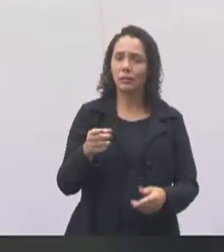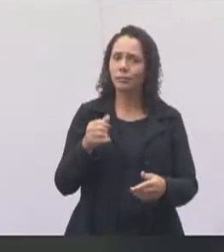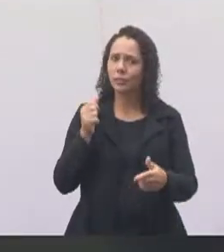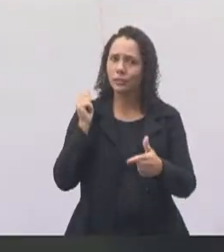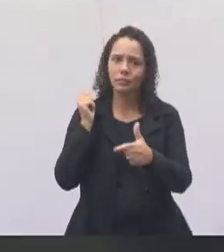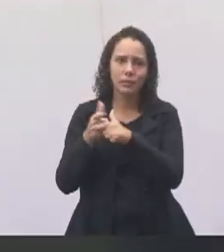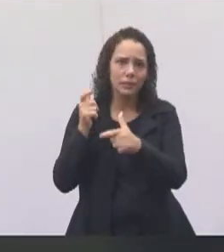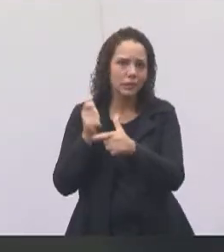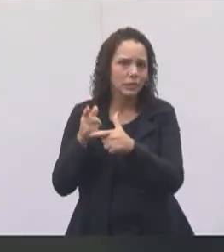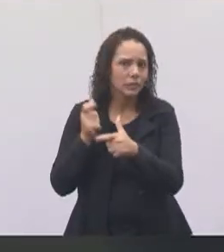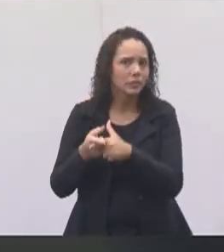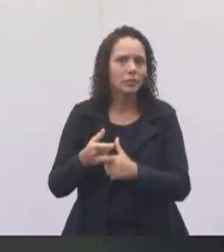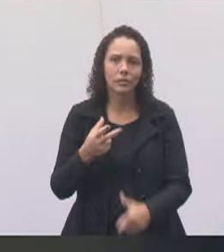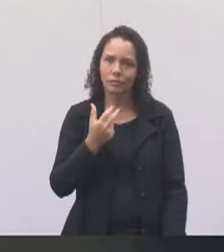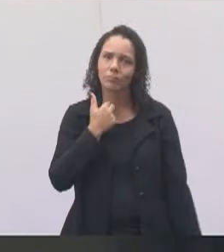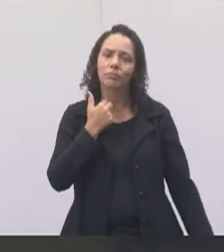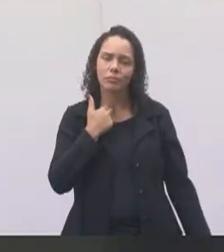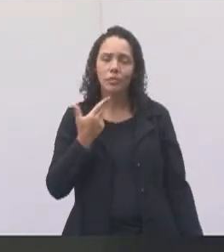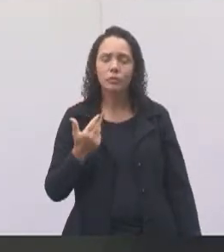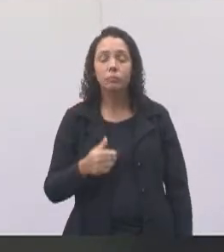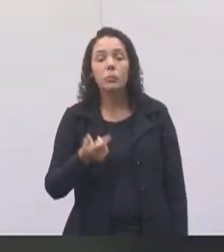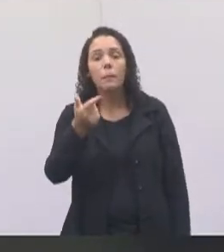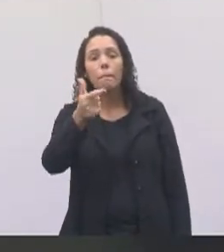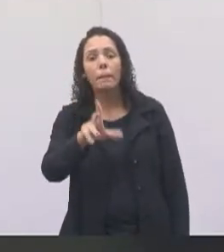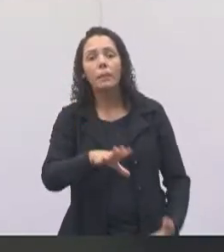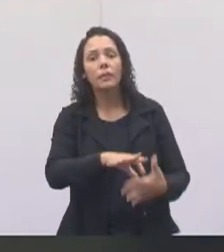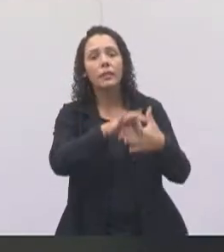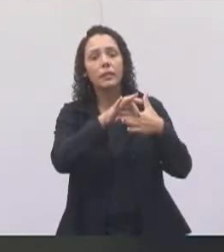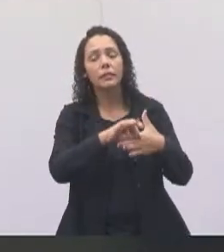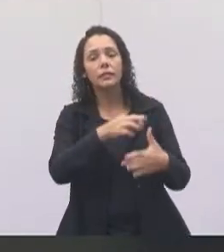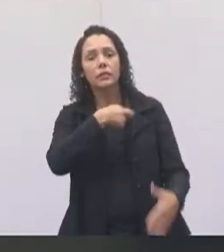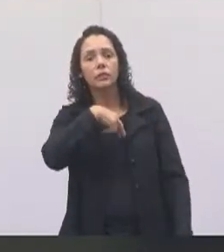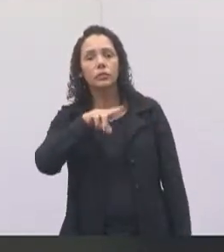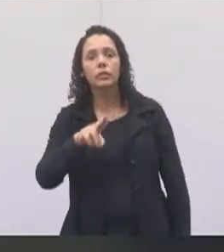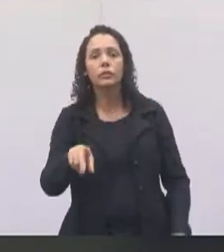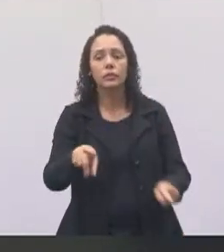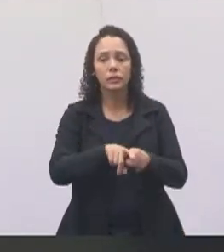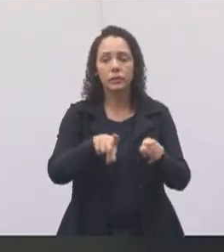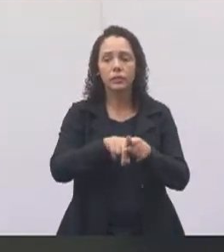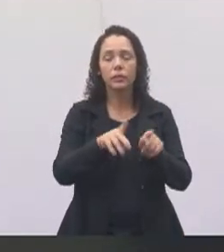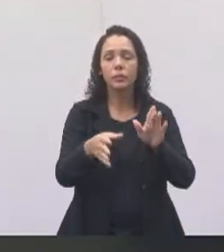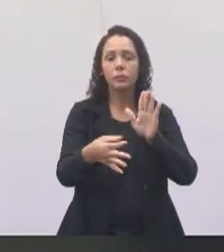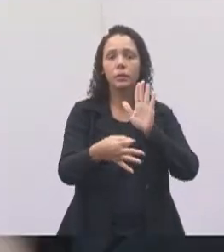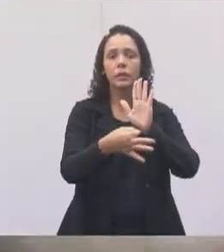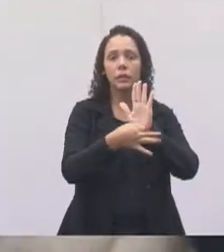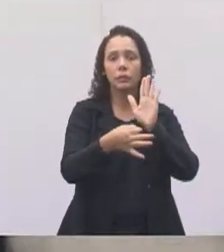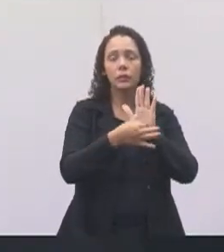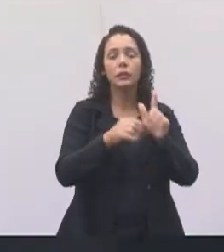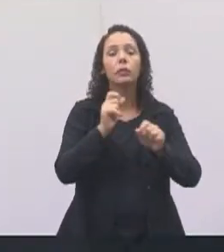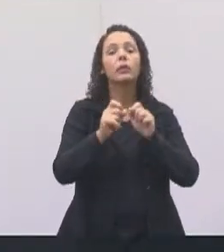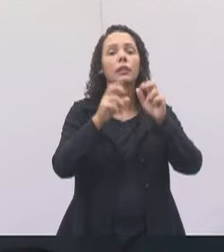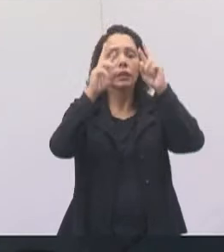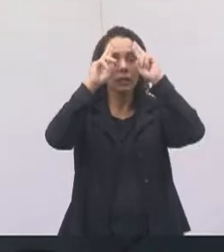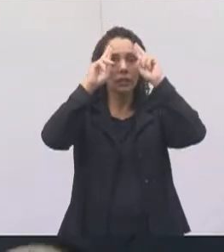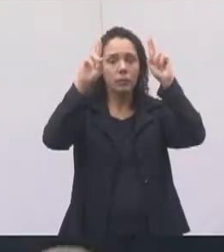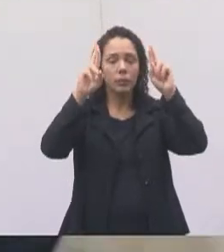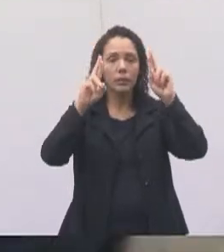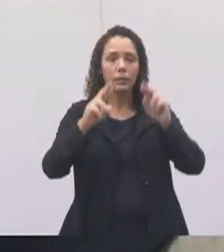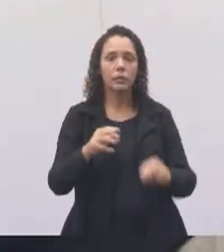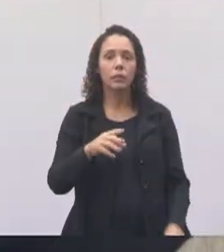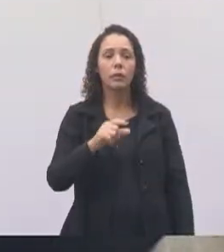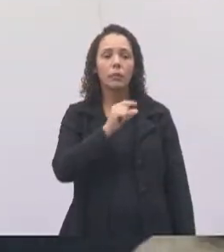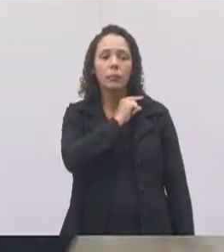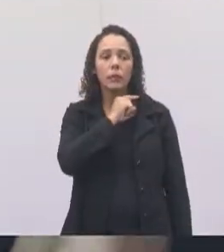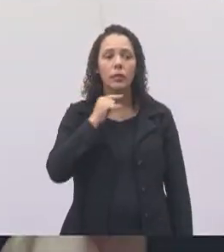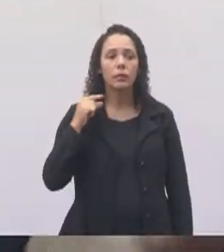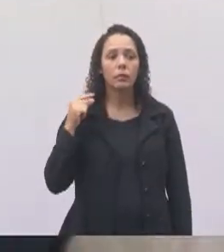O discurso de outros líderes religiosos da cidade é uníssono, de respeito e tolerância. Para o padre Eduardo